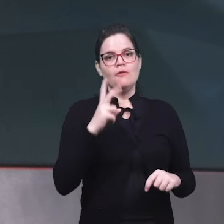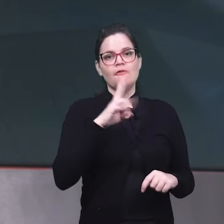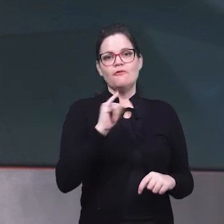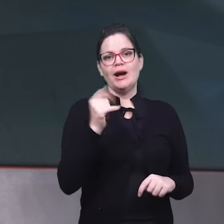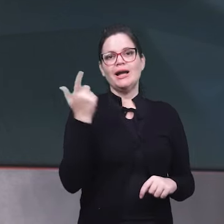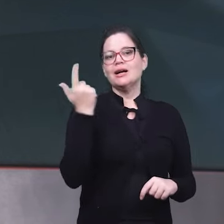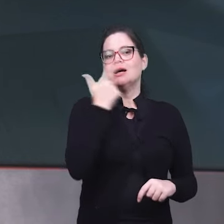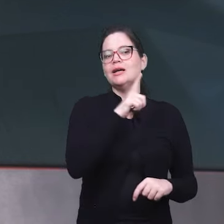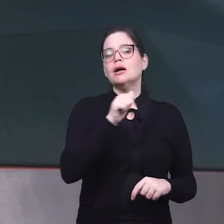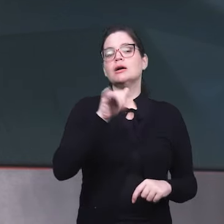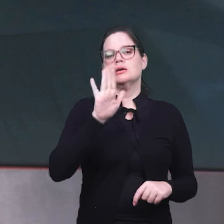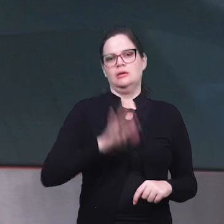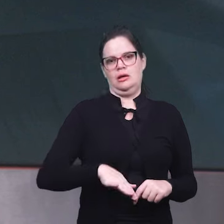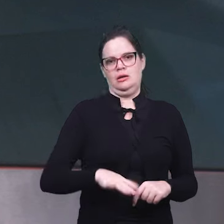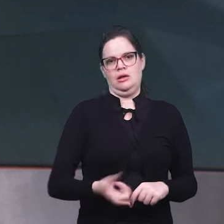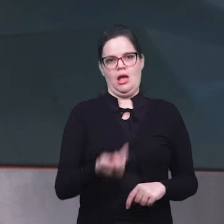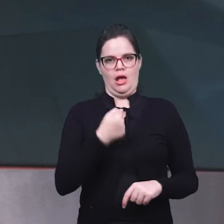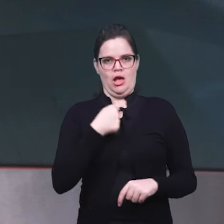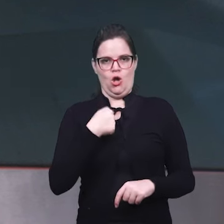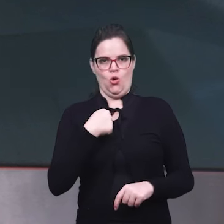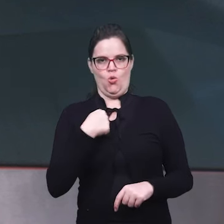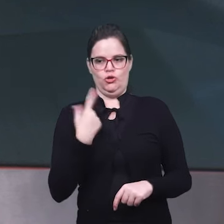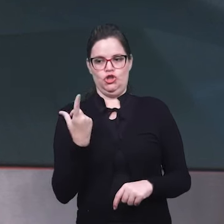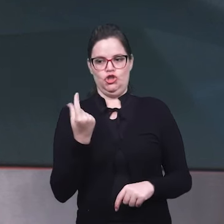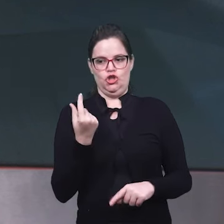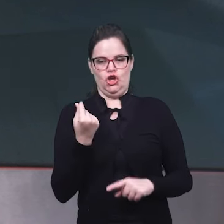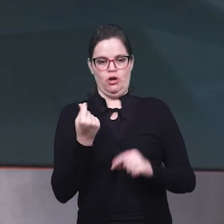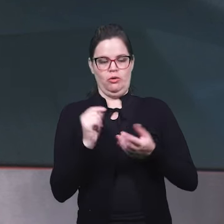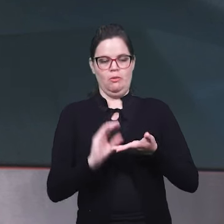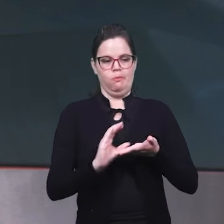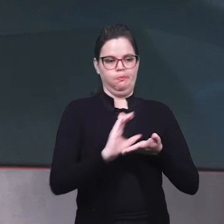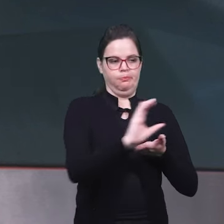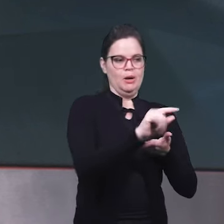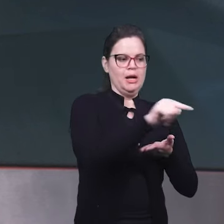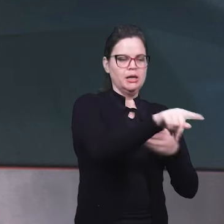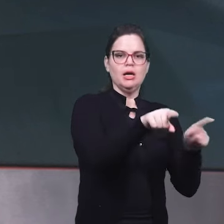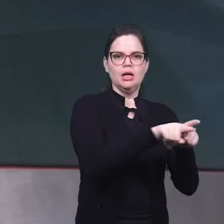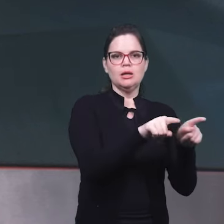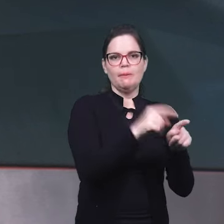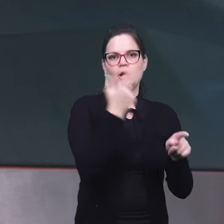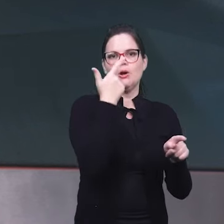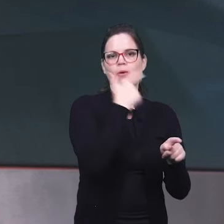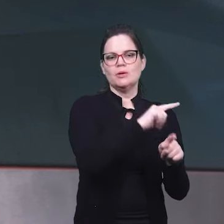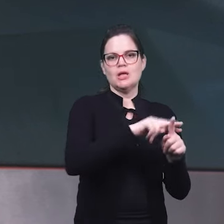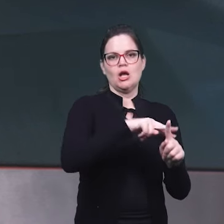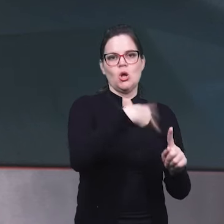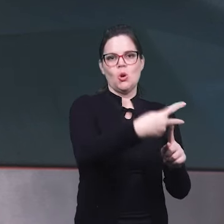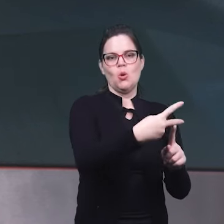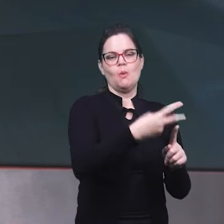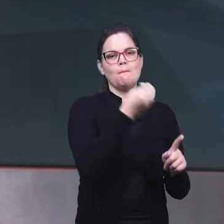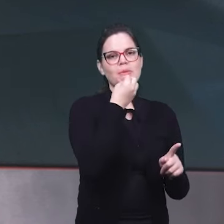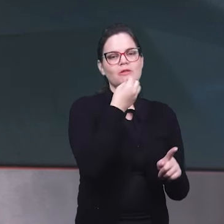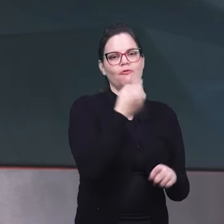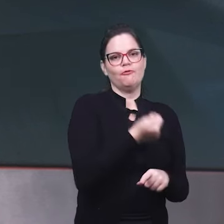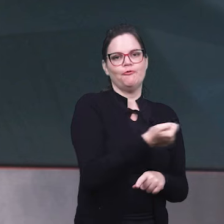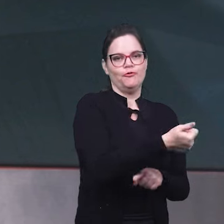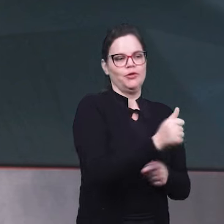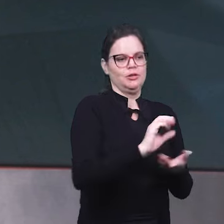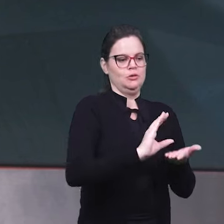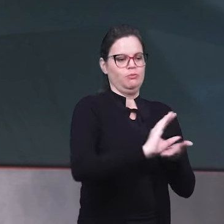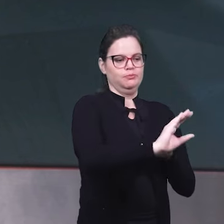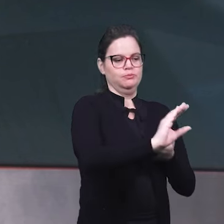capital, quanto para o que tem a mão de obra, E assim isso vai ocorrendo.